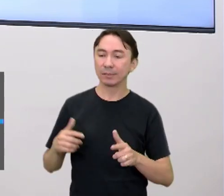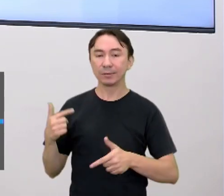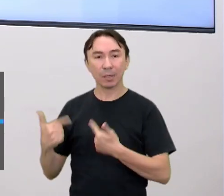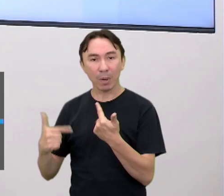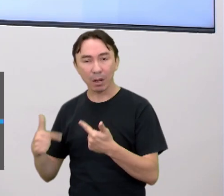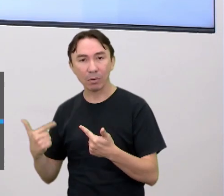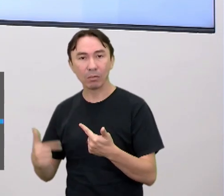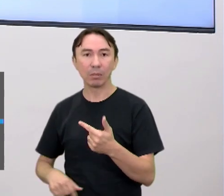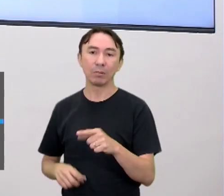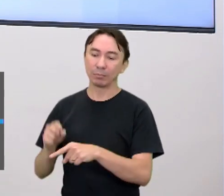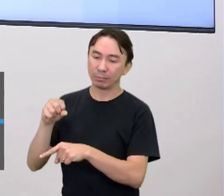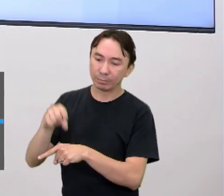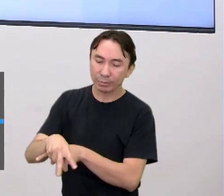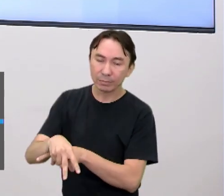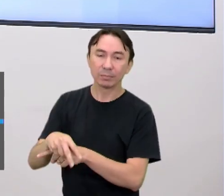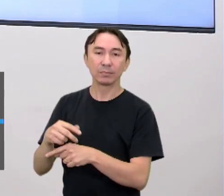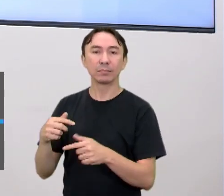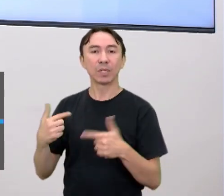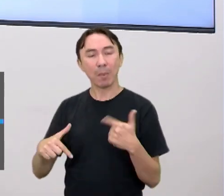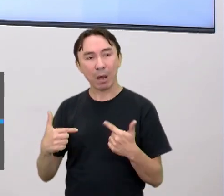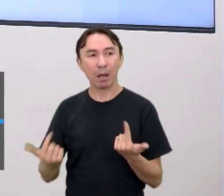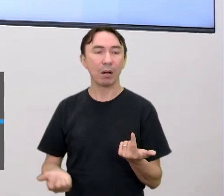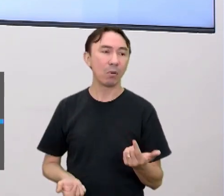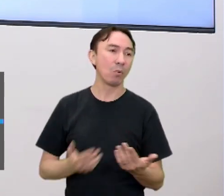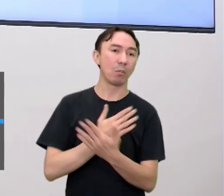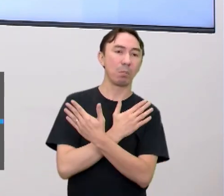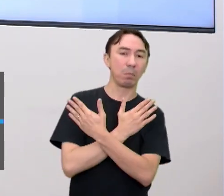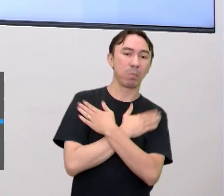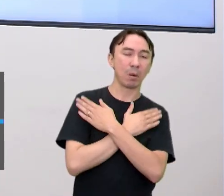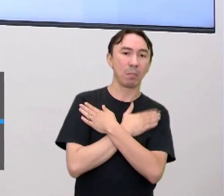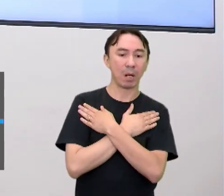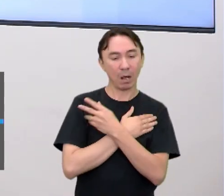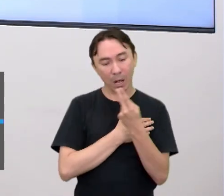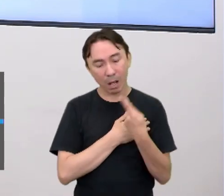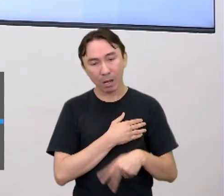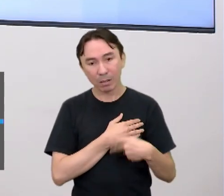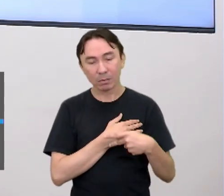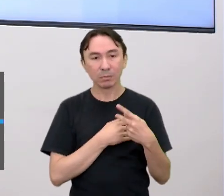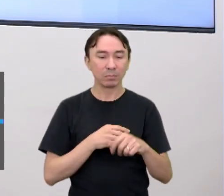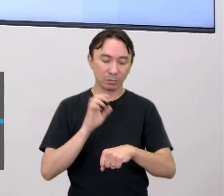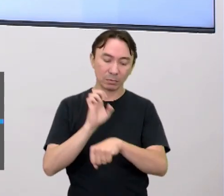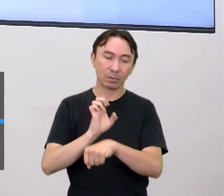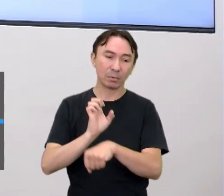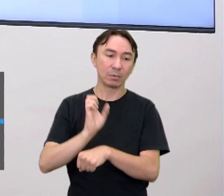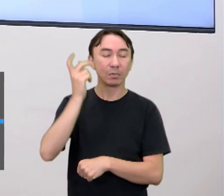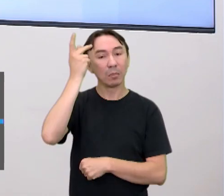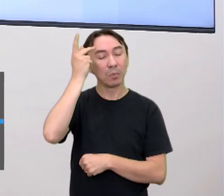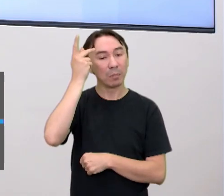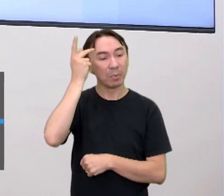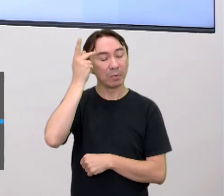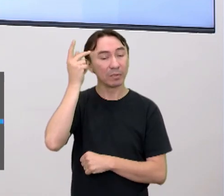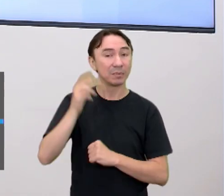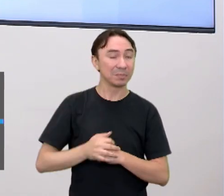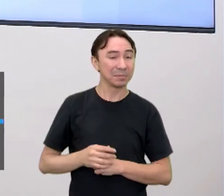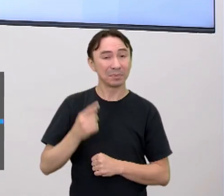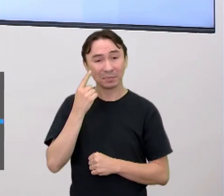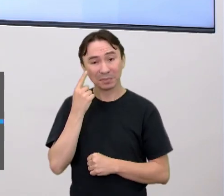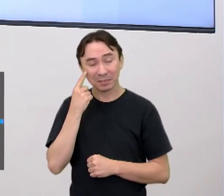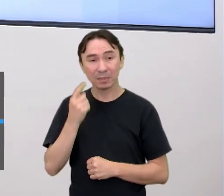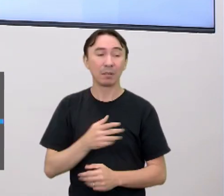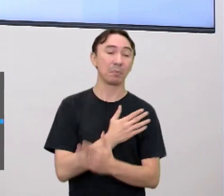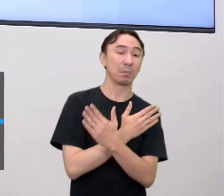de São Paulo. E perceba que essas taxas, né, e os índices, né, o nível, a taxa de desocupação e o nível